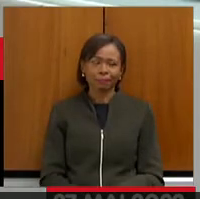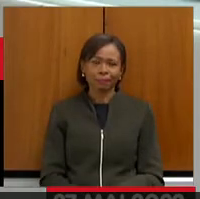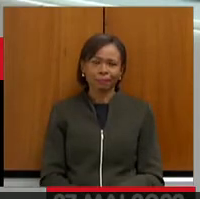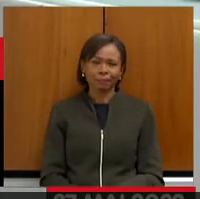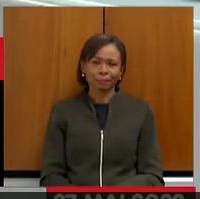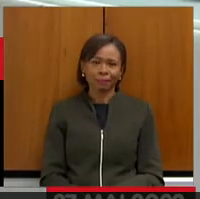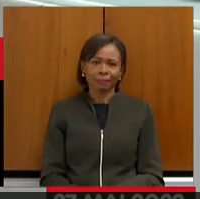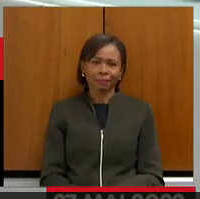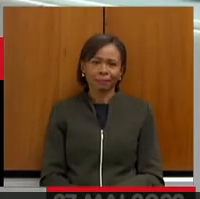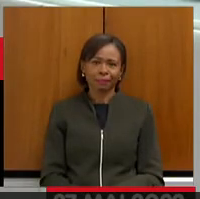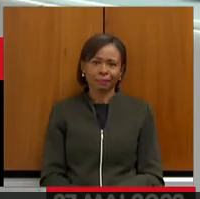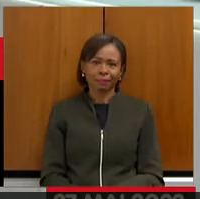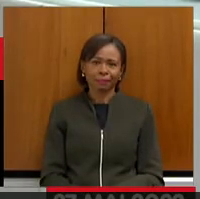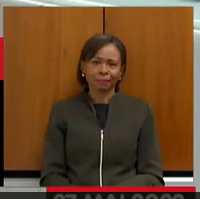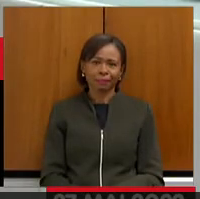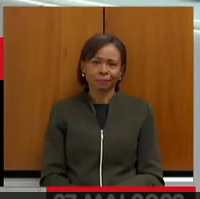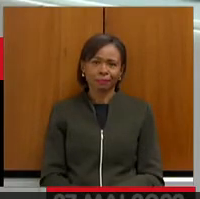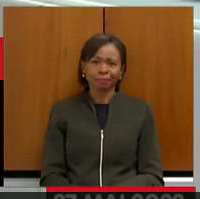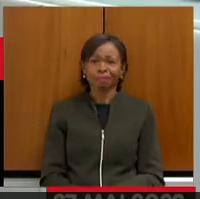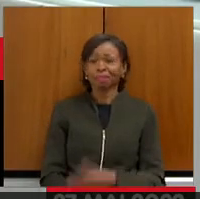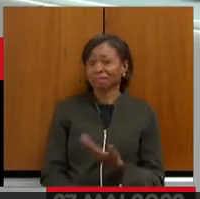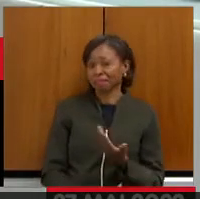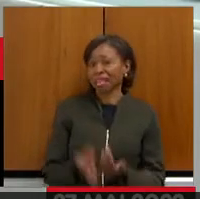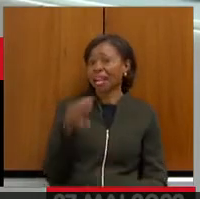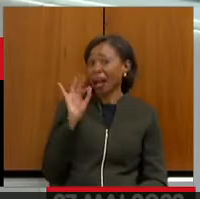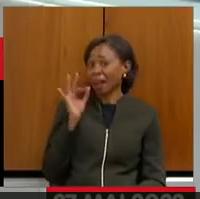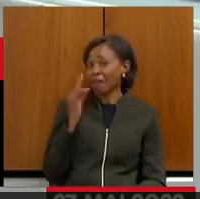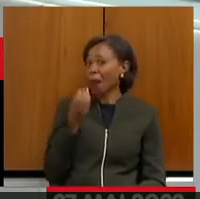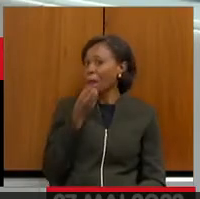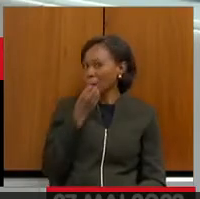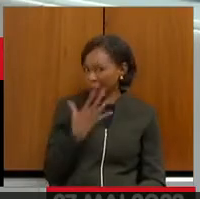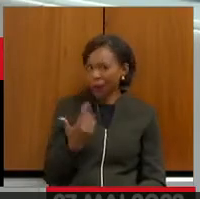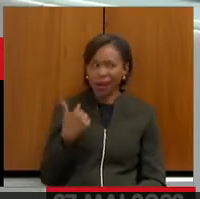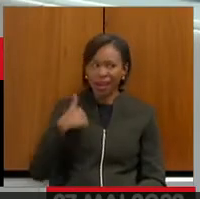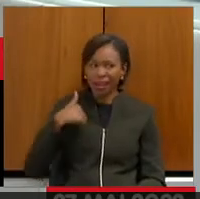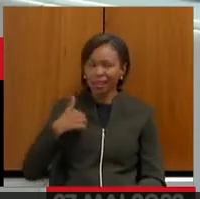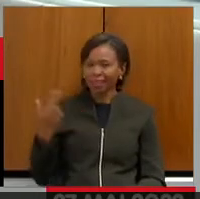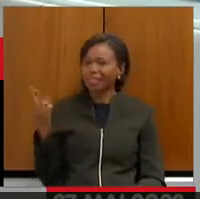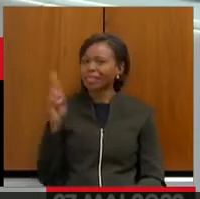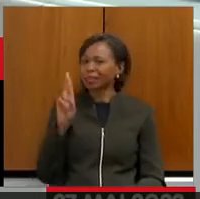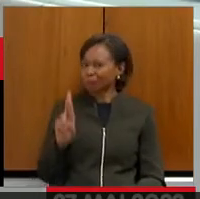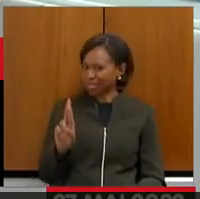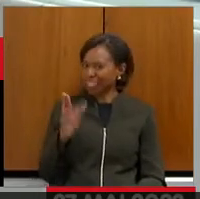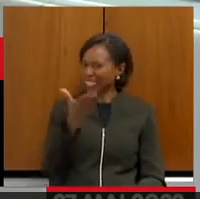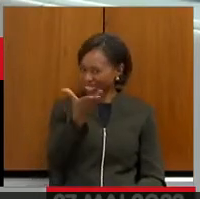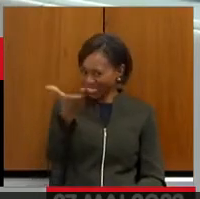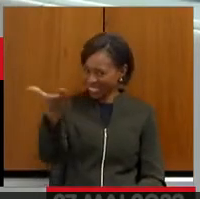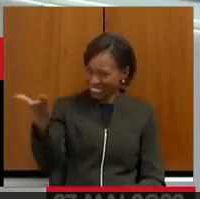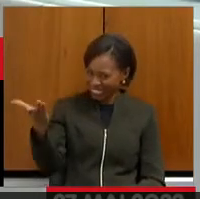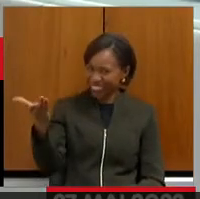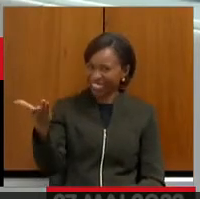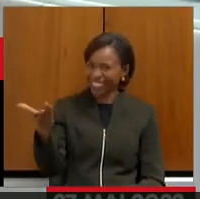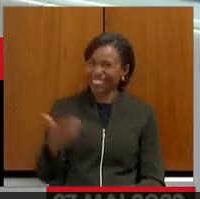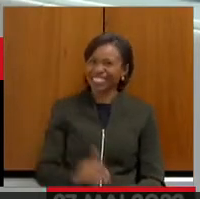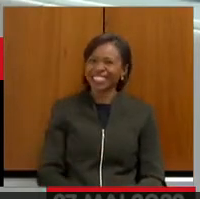Oi gente o café bom demais ou representar vocês aqui no consumo viu